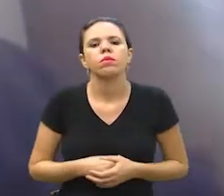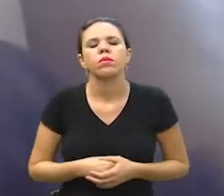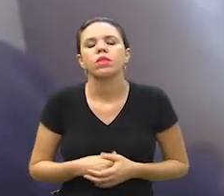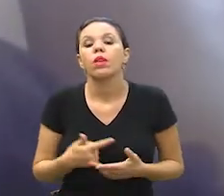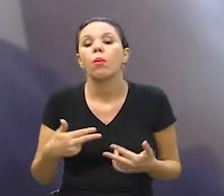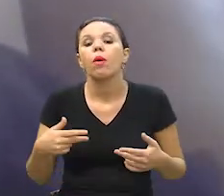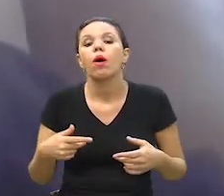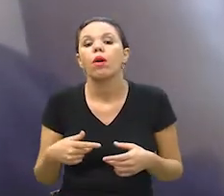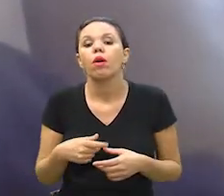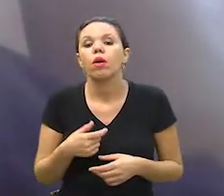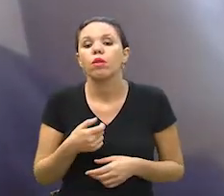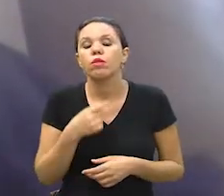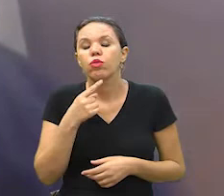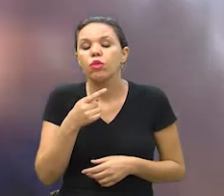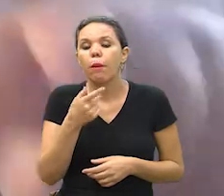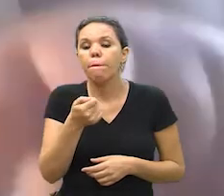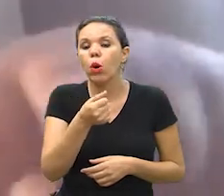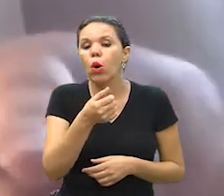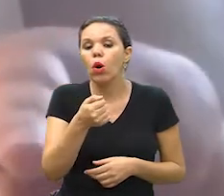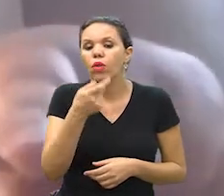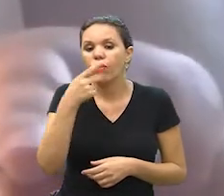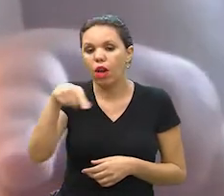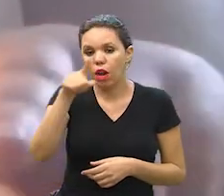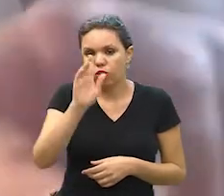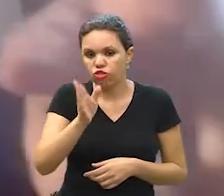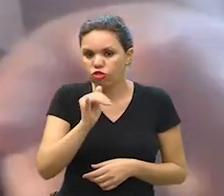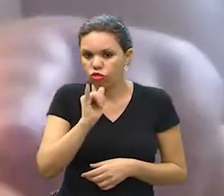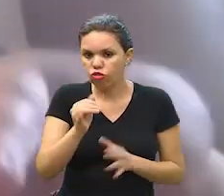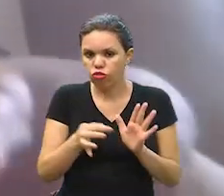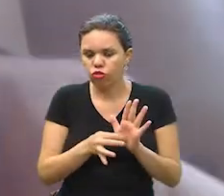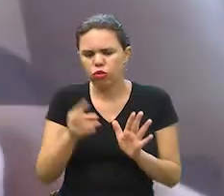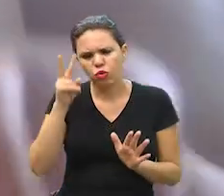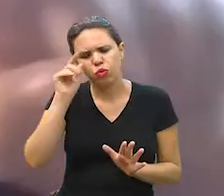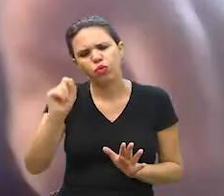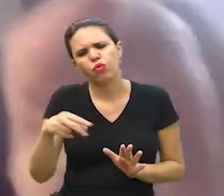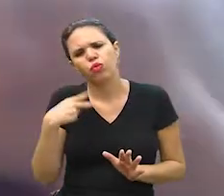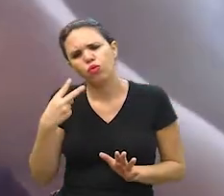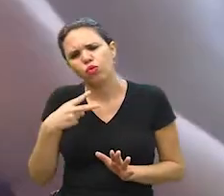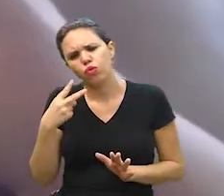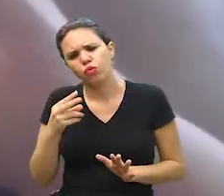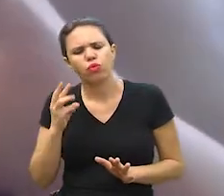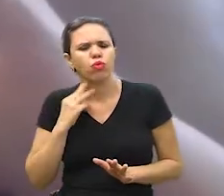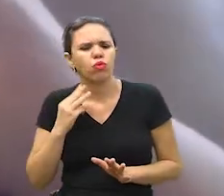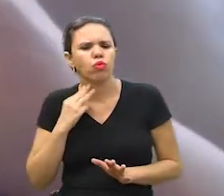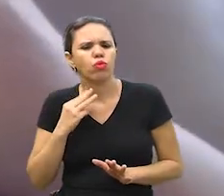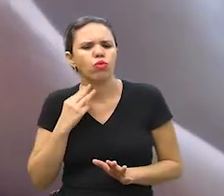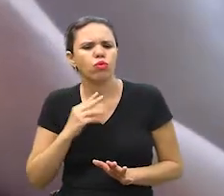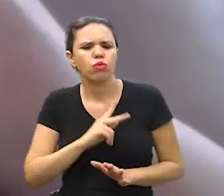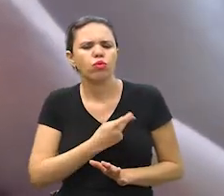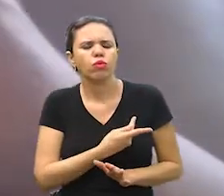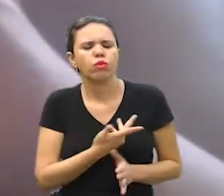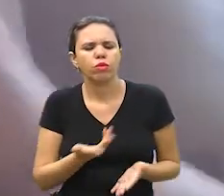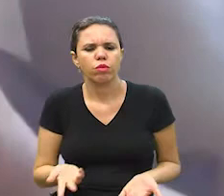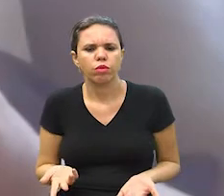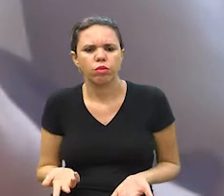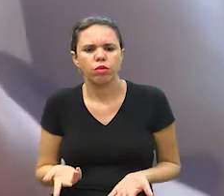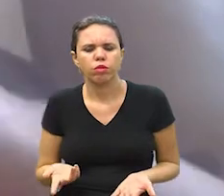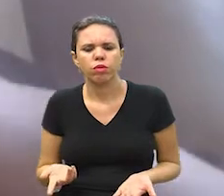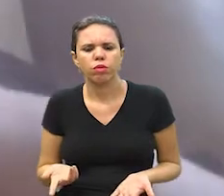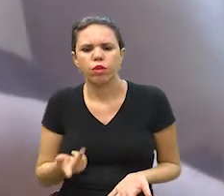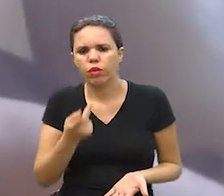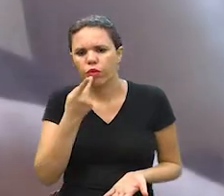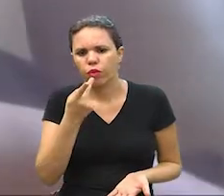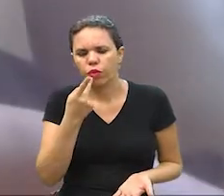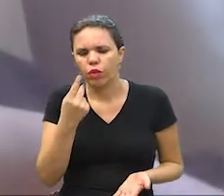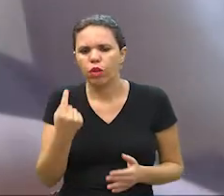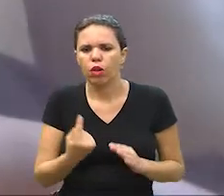está sendo muito pouco falada, mas que vocês já colocaram aqui, eu não me lembro se foi o vereador Cecílio ou foi o vereador Paulo, mas que colocaram que é a